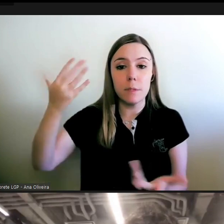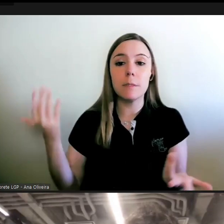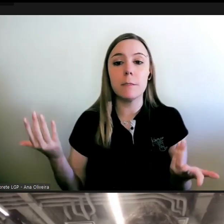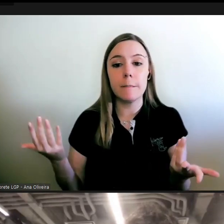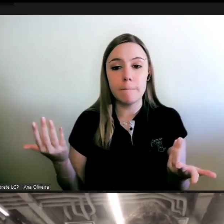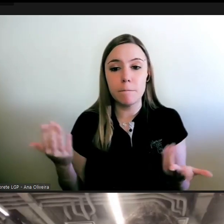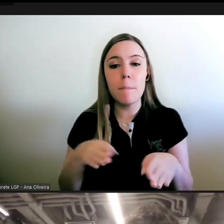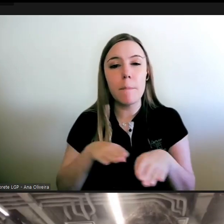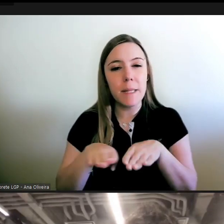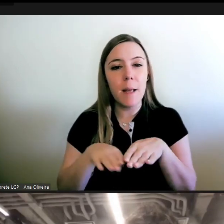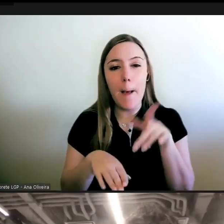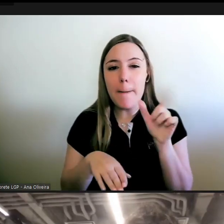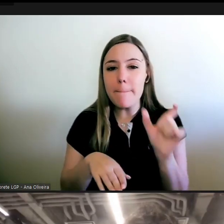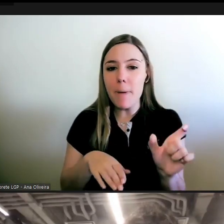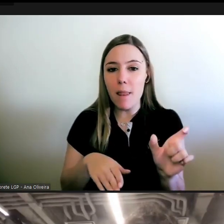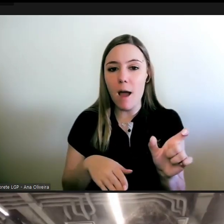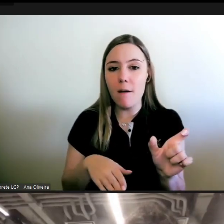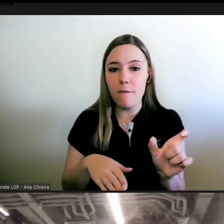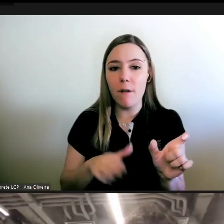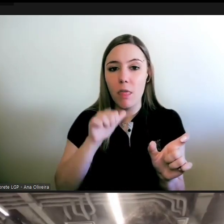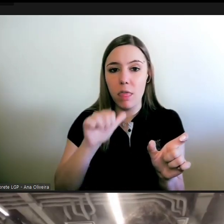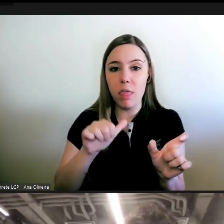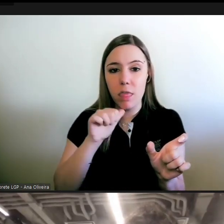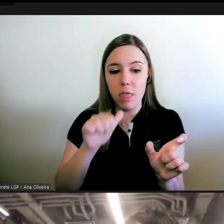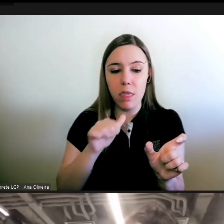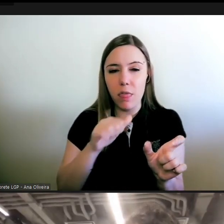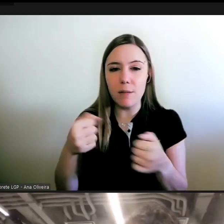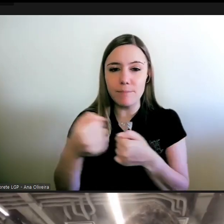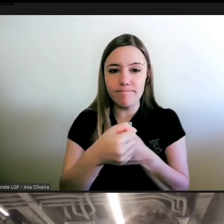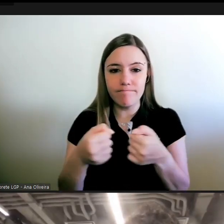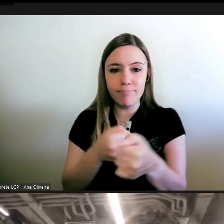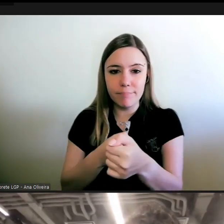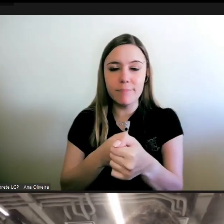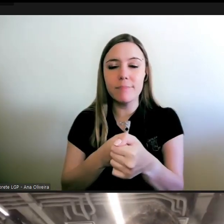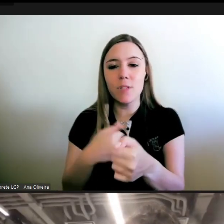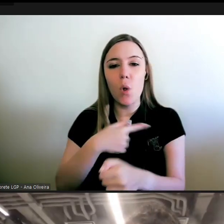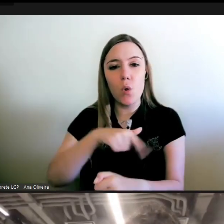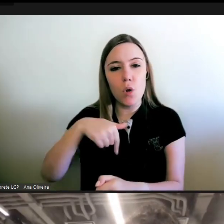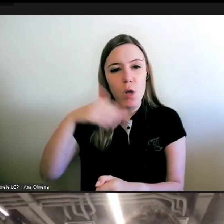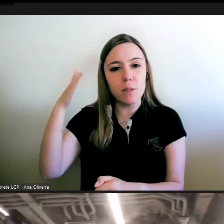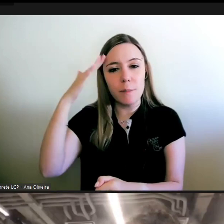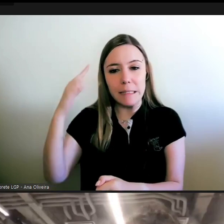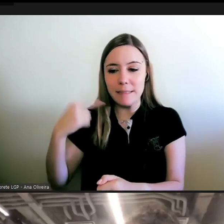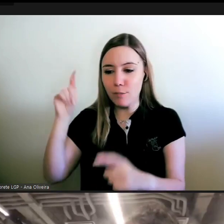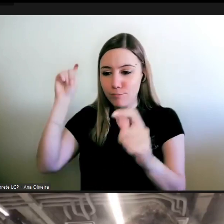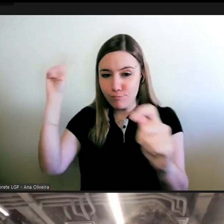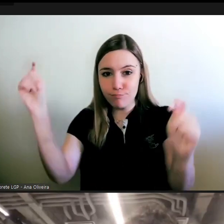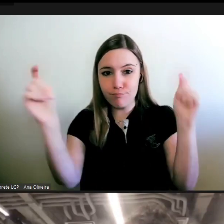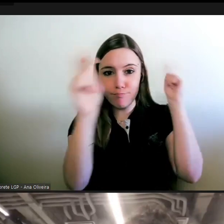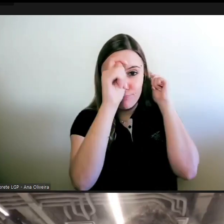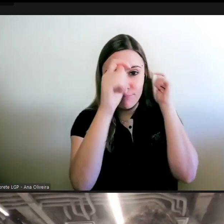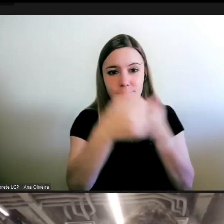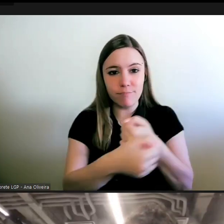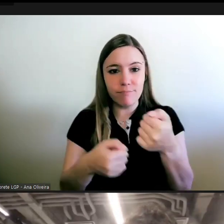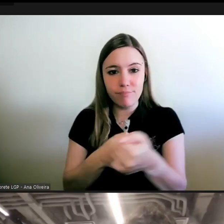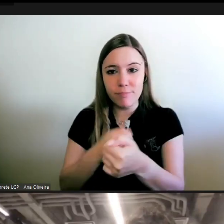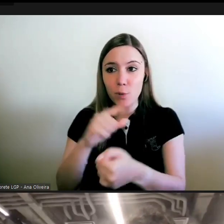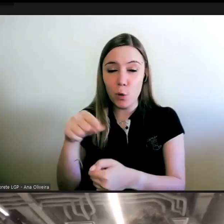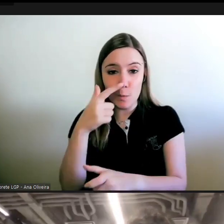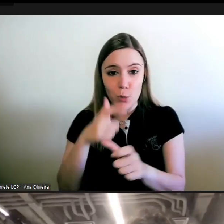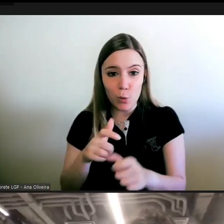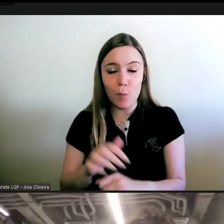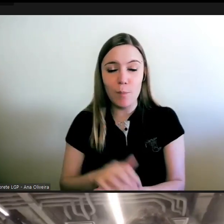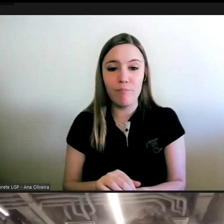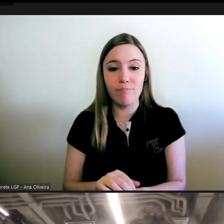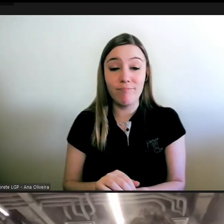que se tem usado muito nos últimos tempos, que é empatia, ou seja, ser capazes de nos colocar no papel e no lugar do outro. Ou